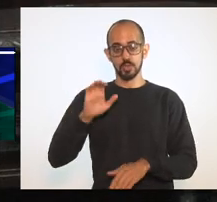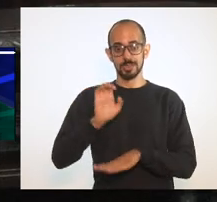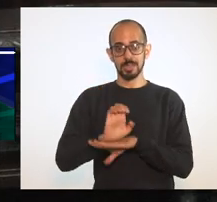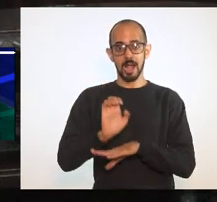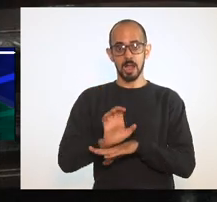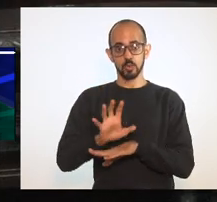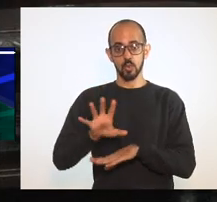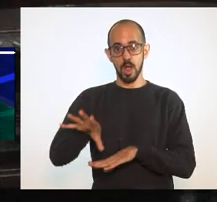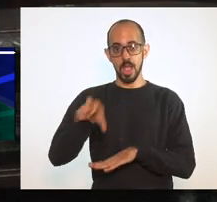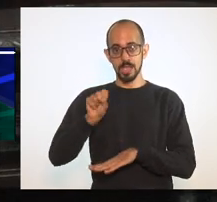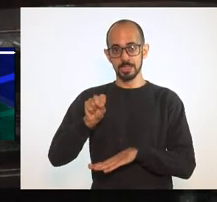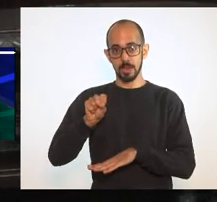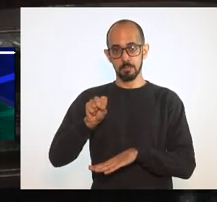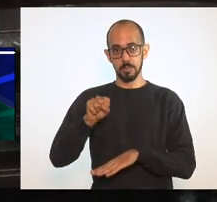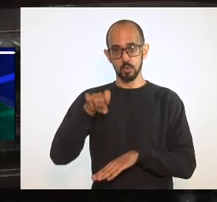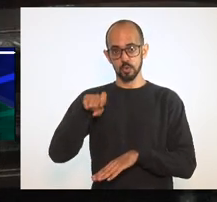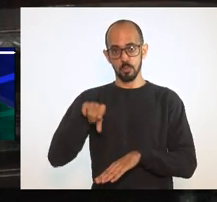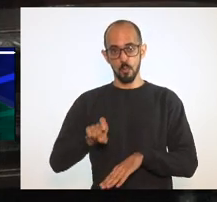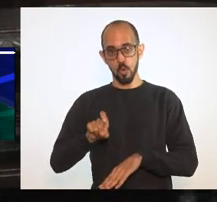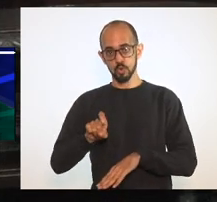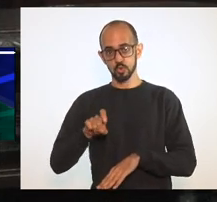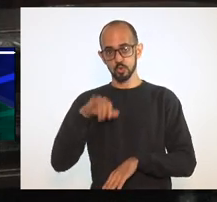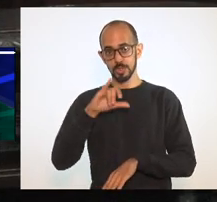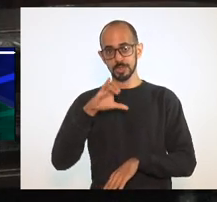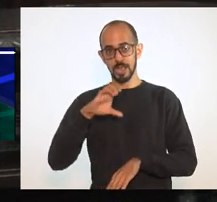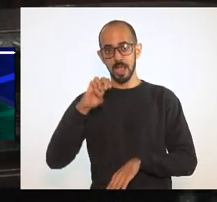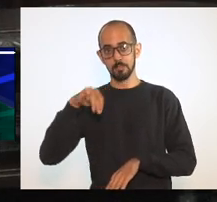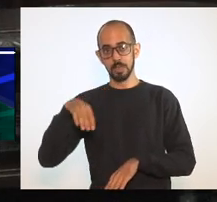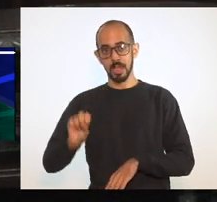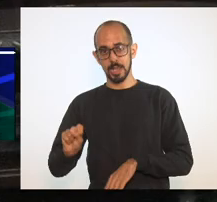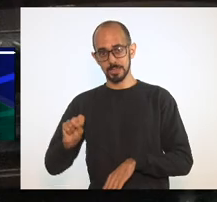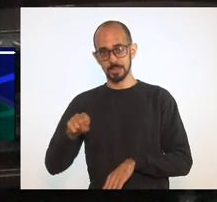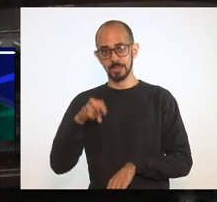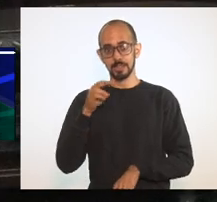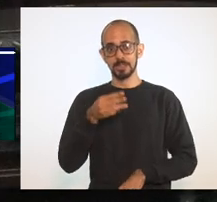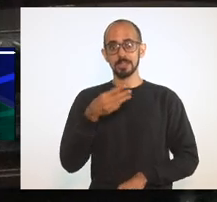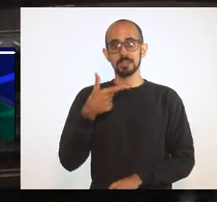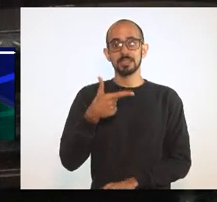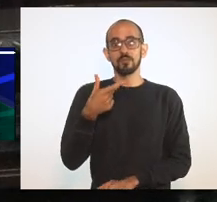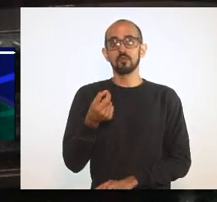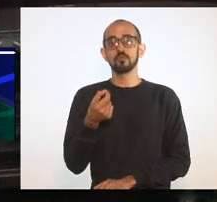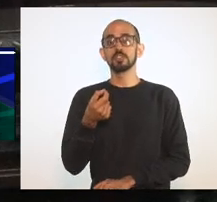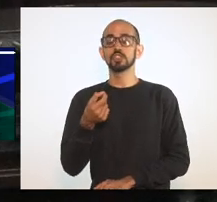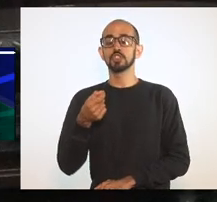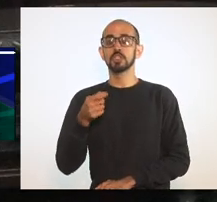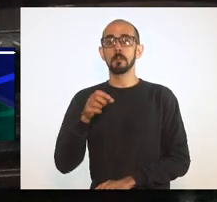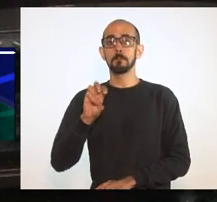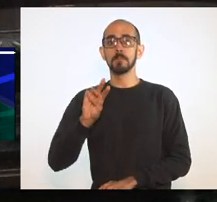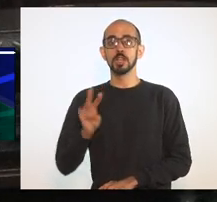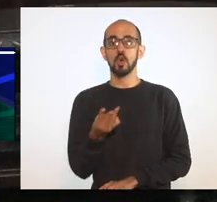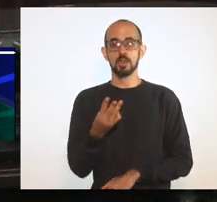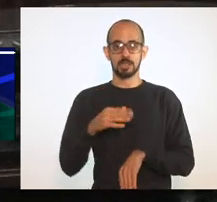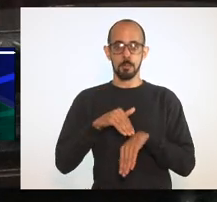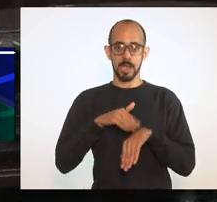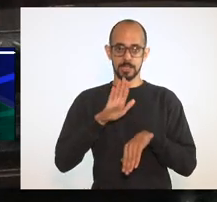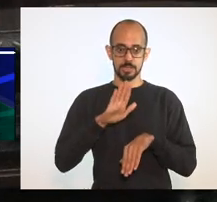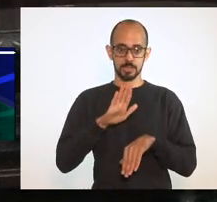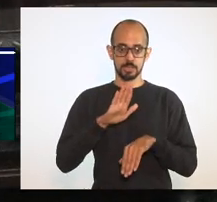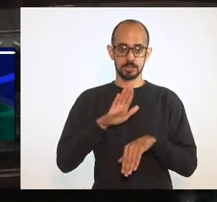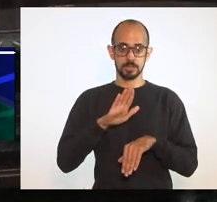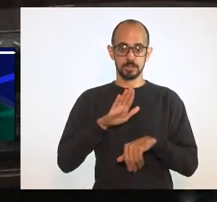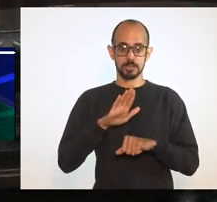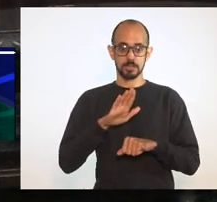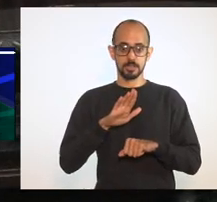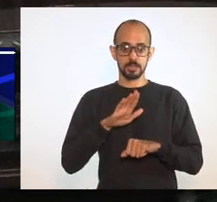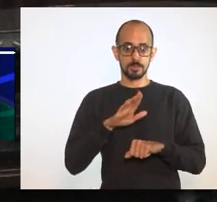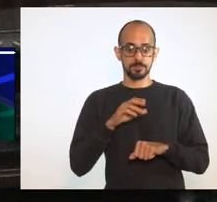milhões de reais só no ICMS, deputado Márcio, em relação a 20. E é bom que a gente possa